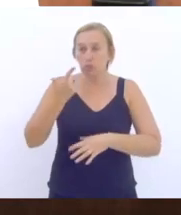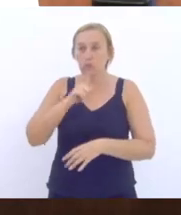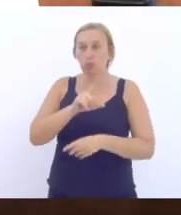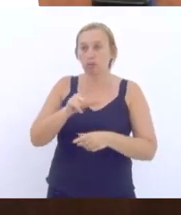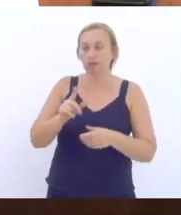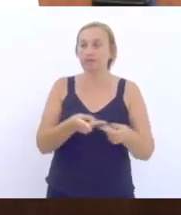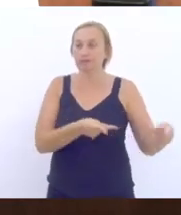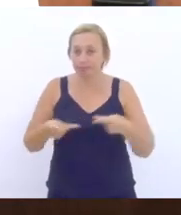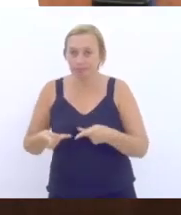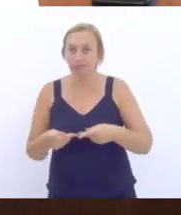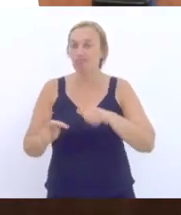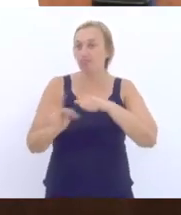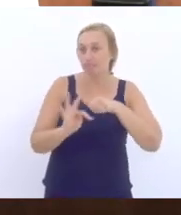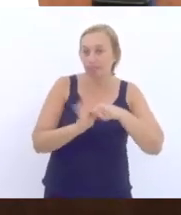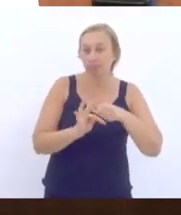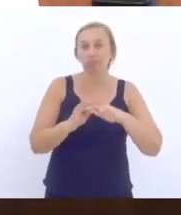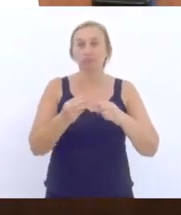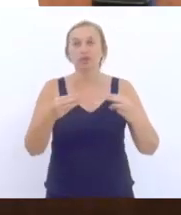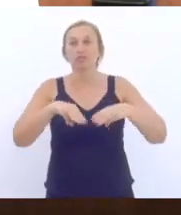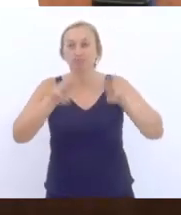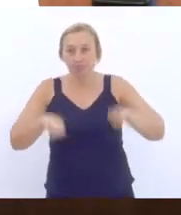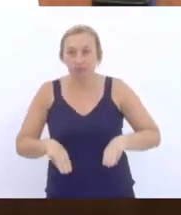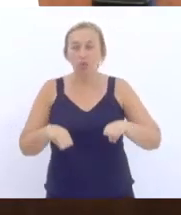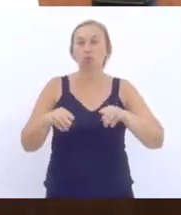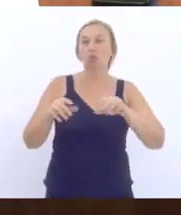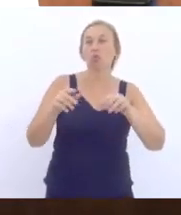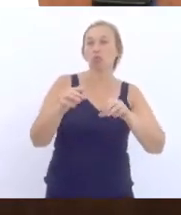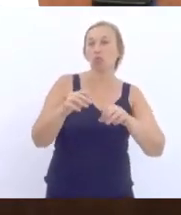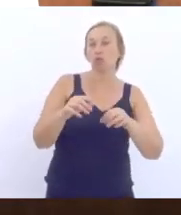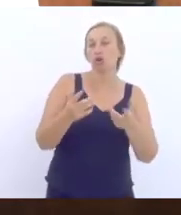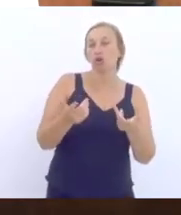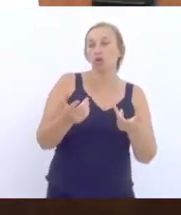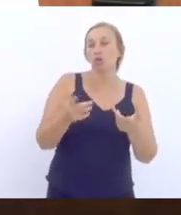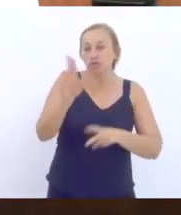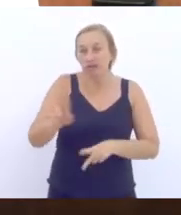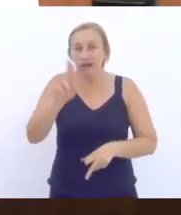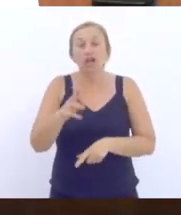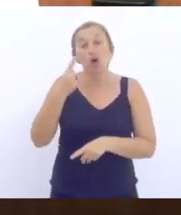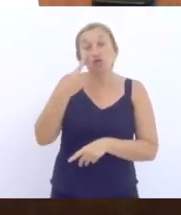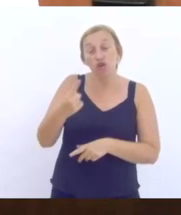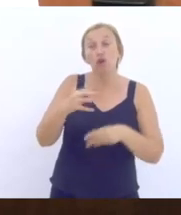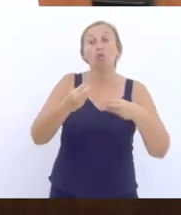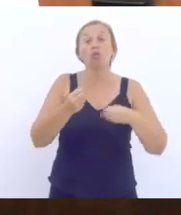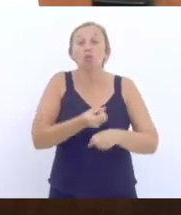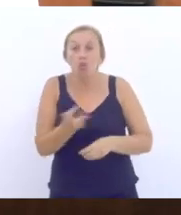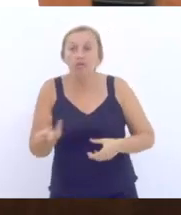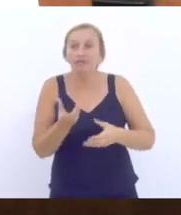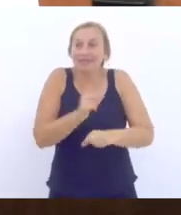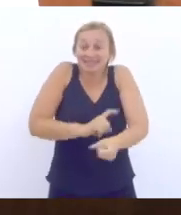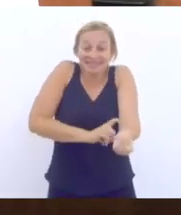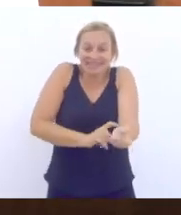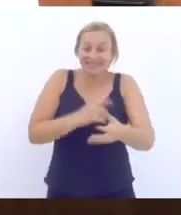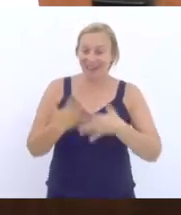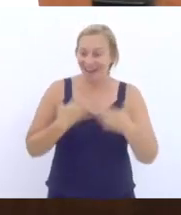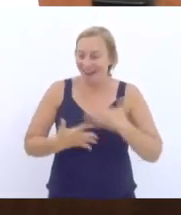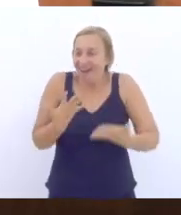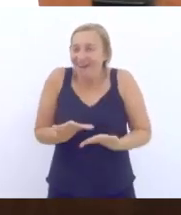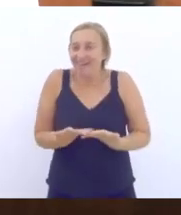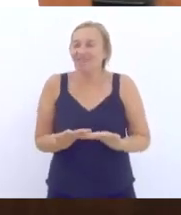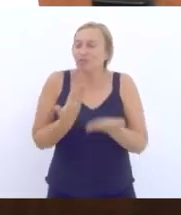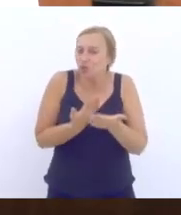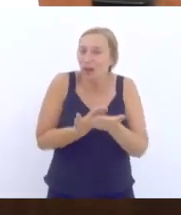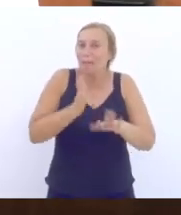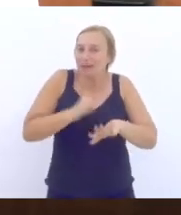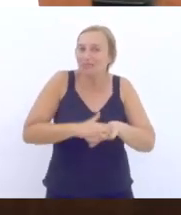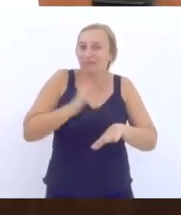visitas técnicas em museus e universidades, eu vi o quanto que eles ficaram empolgados e se animaram para estudar